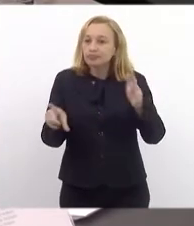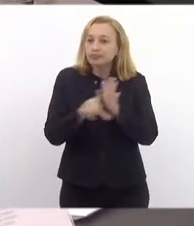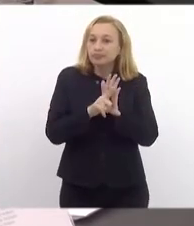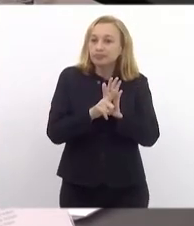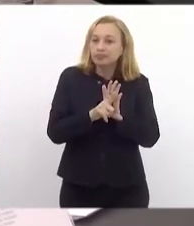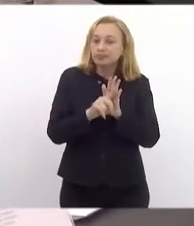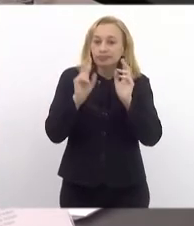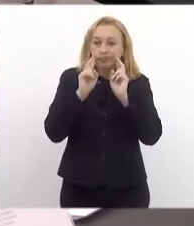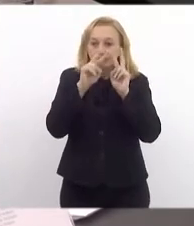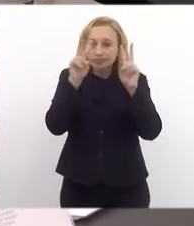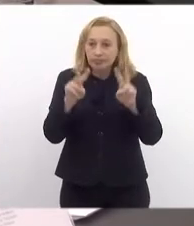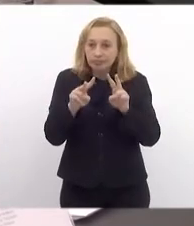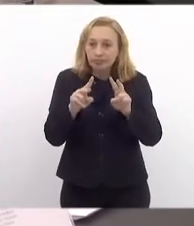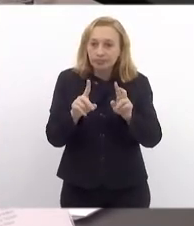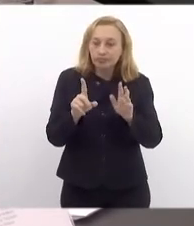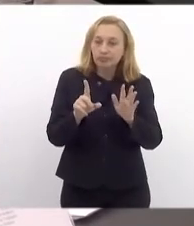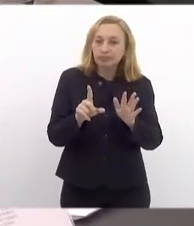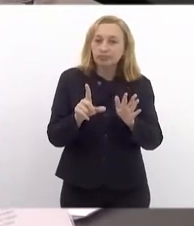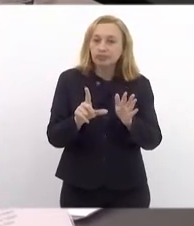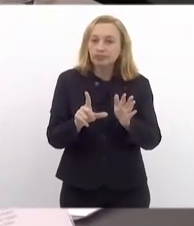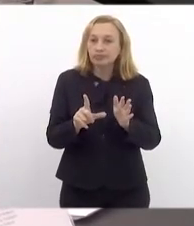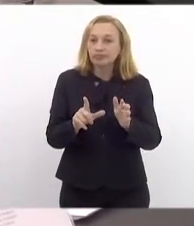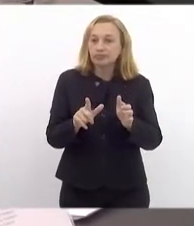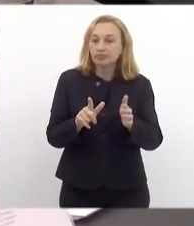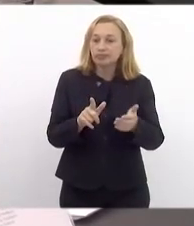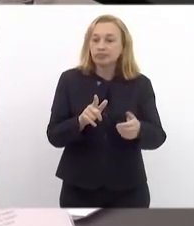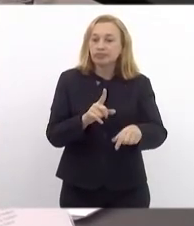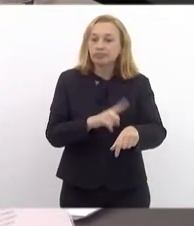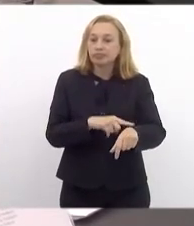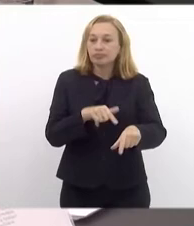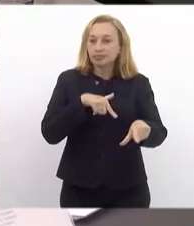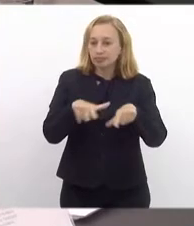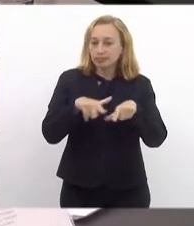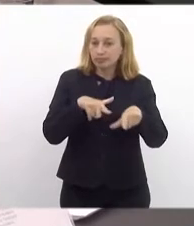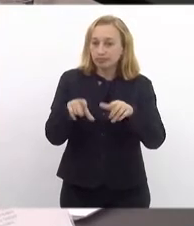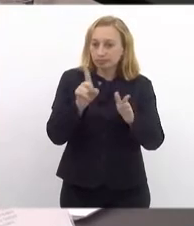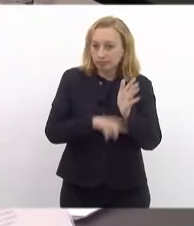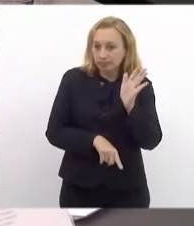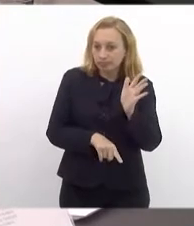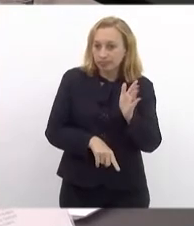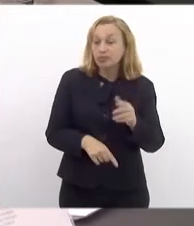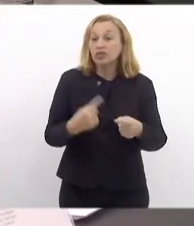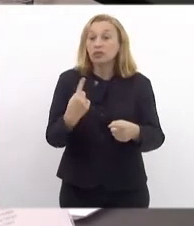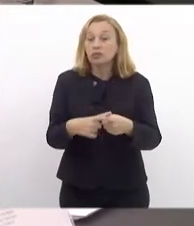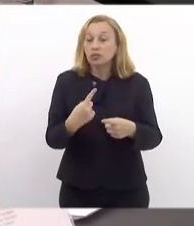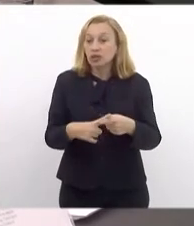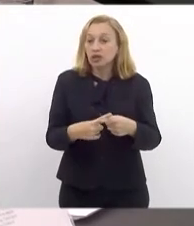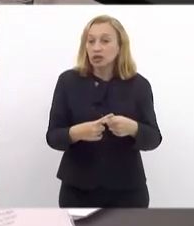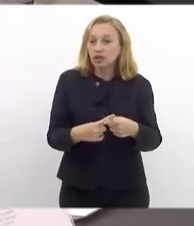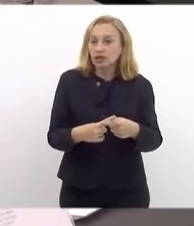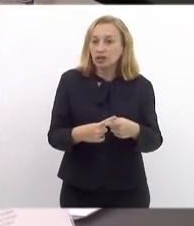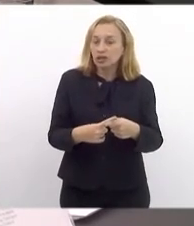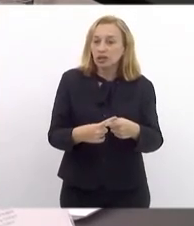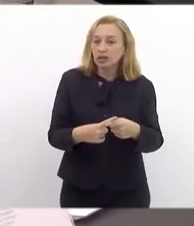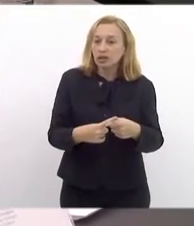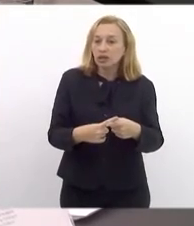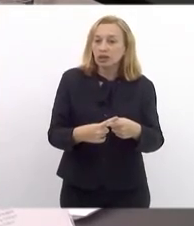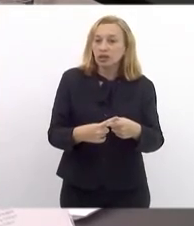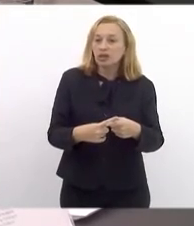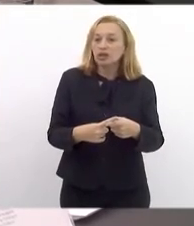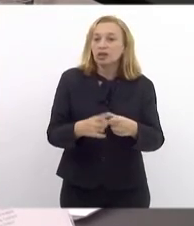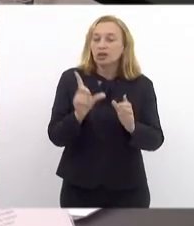que visem a redução da Carga Tributária é porque reduzir Carga Tributária não